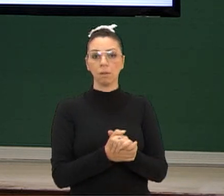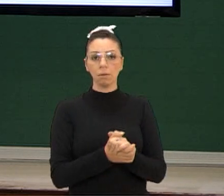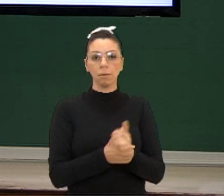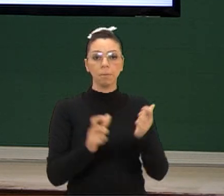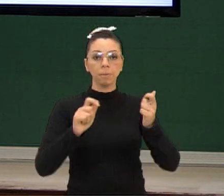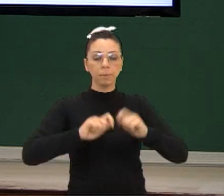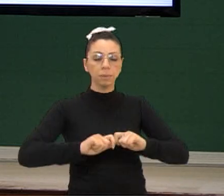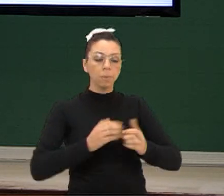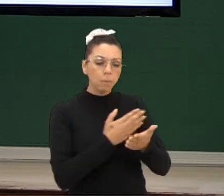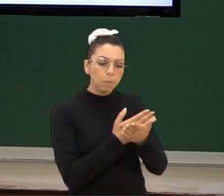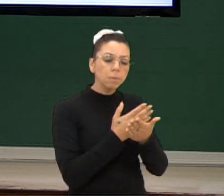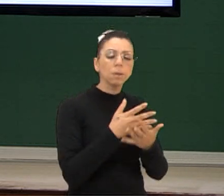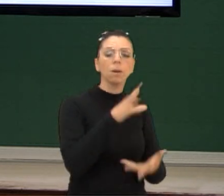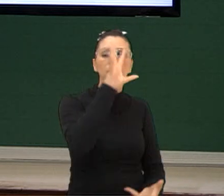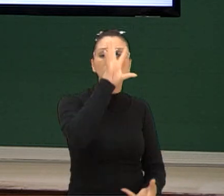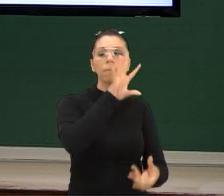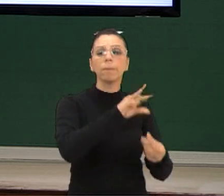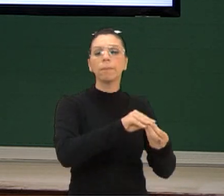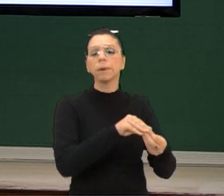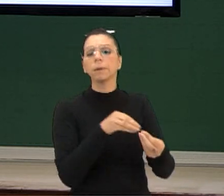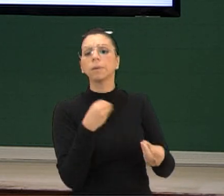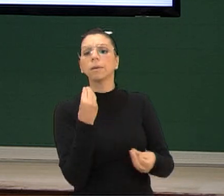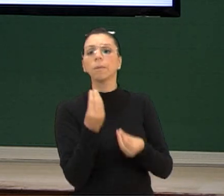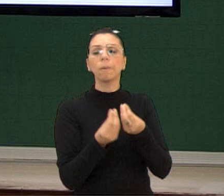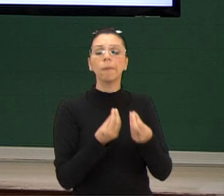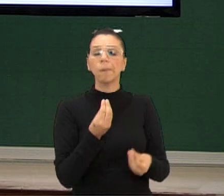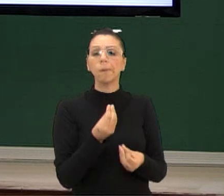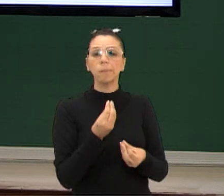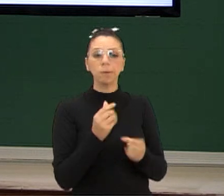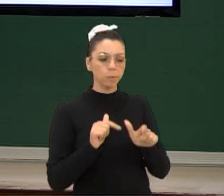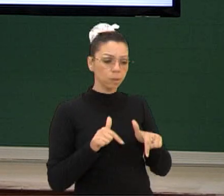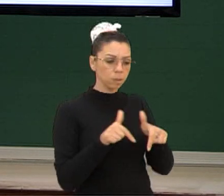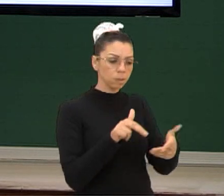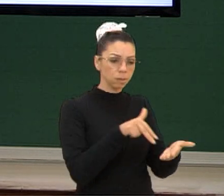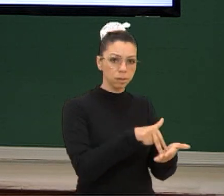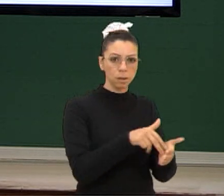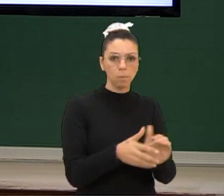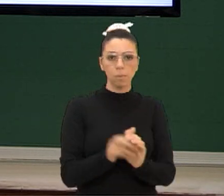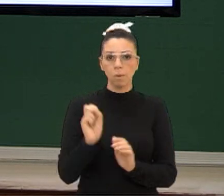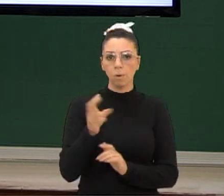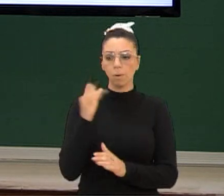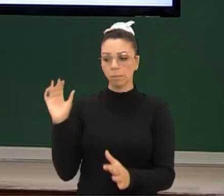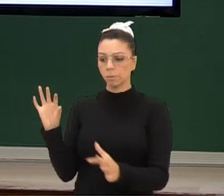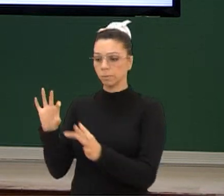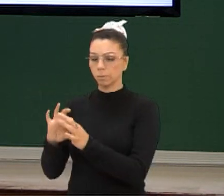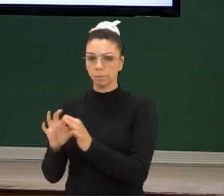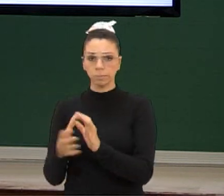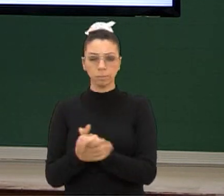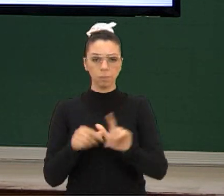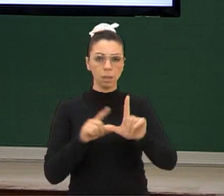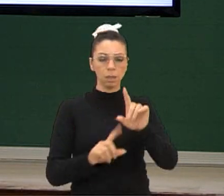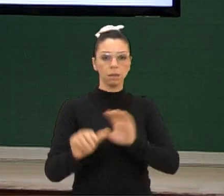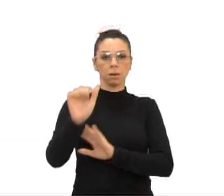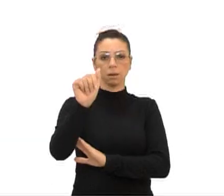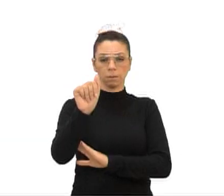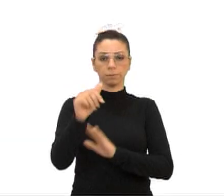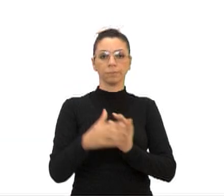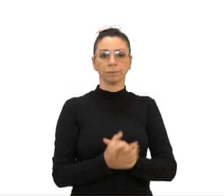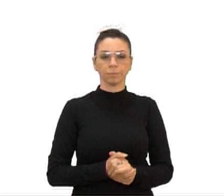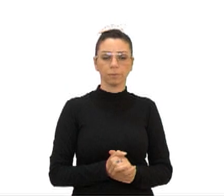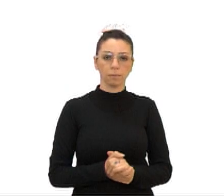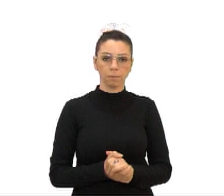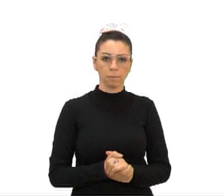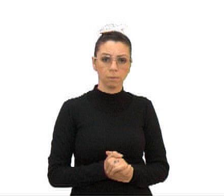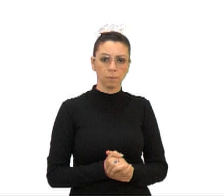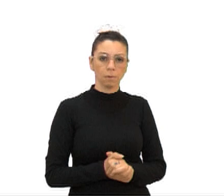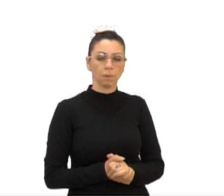você vai conseguir começar a entender essa questão do ação ou do estado. Tenho na letra A seguinte coisa. O